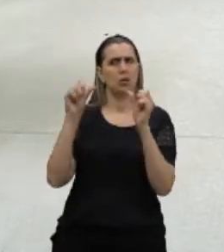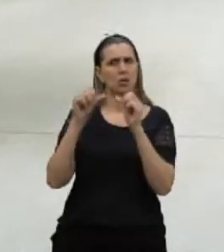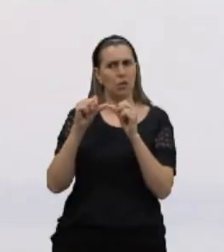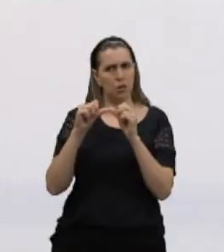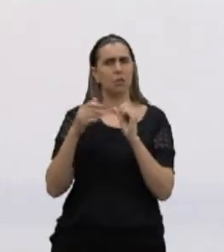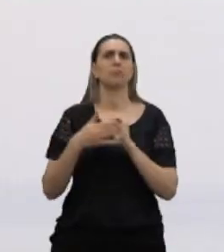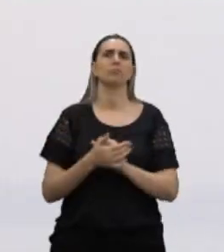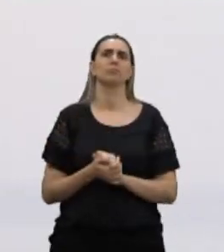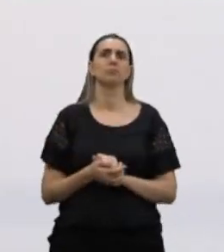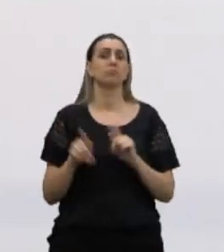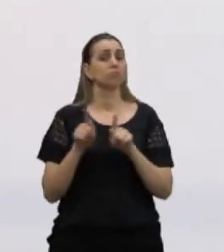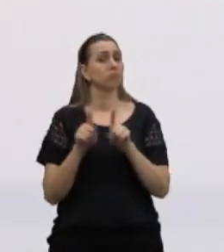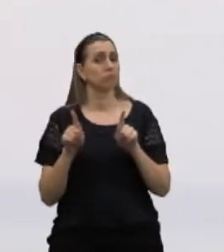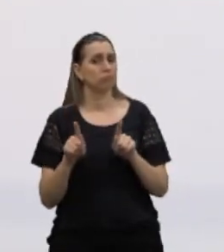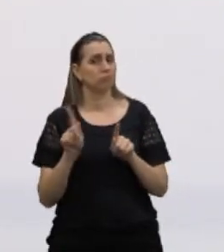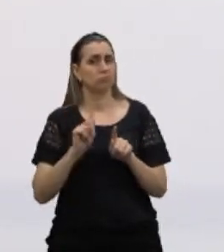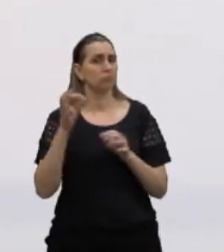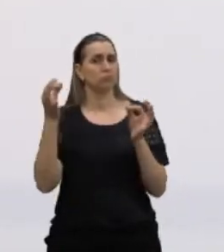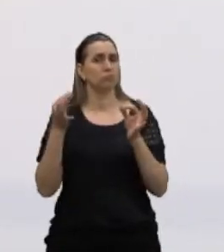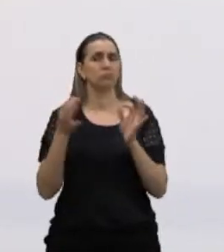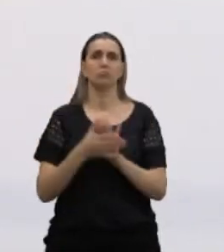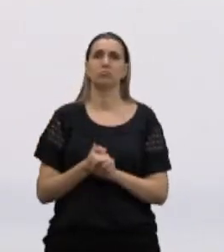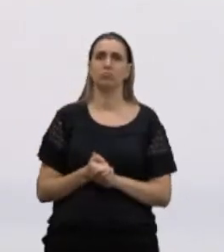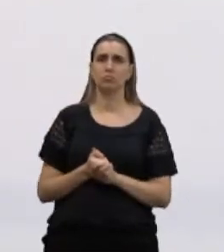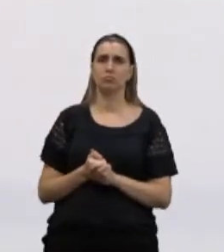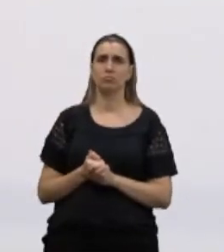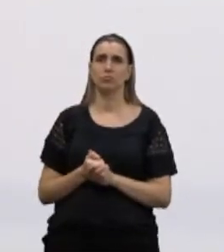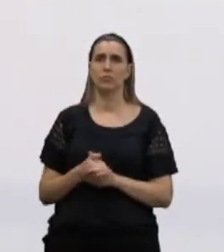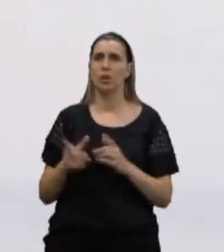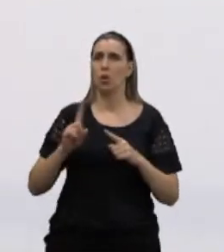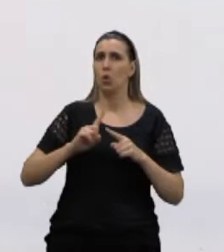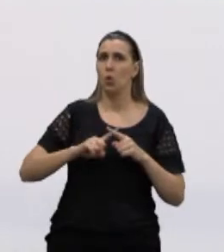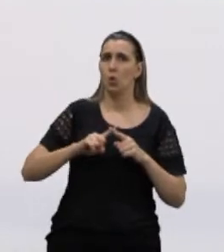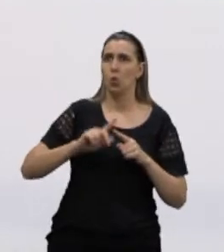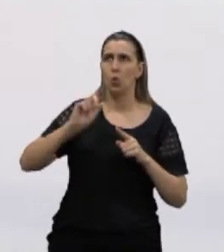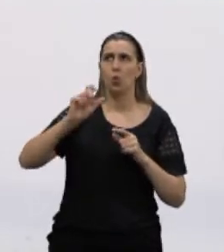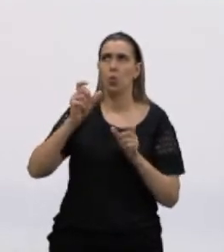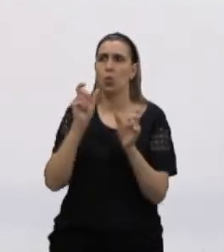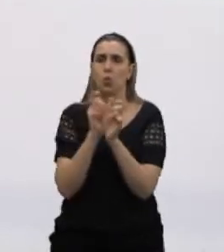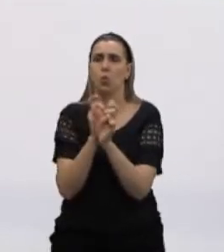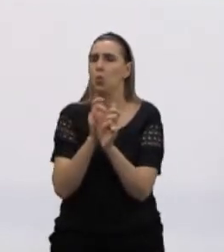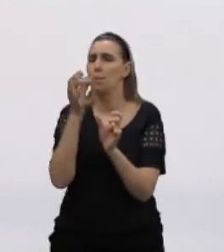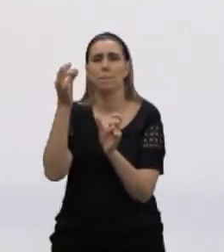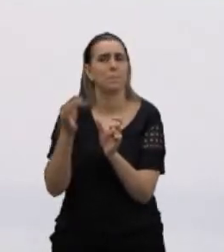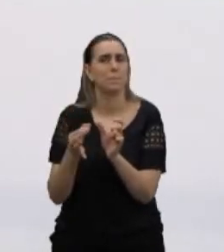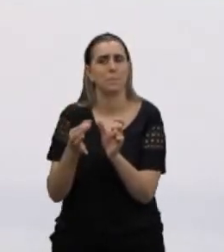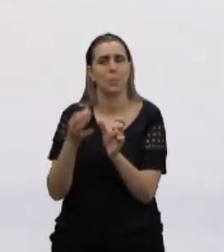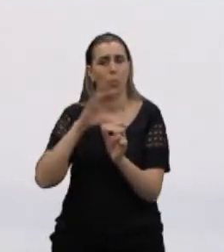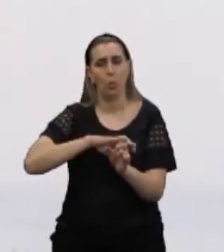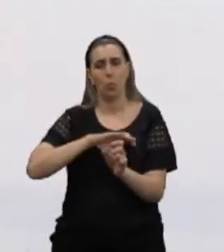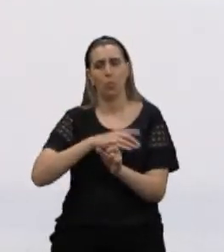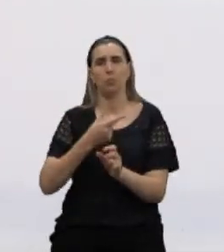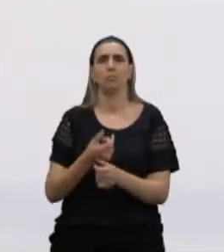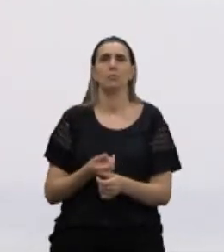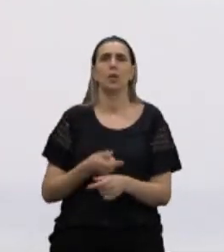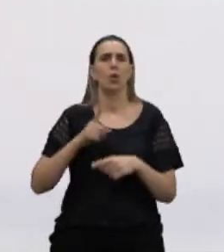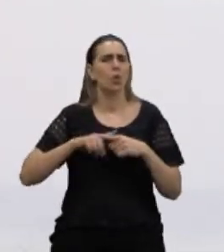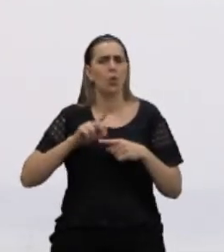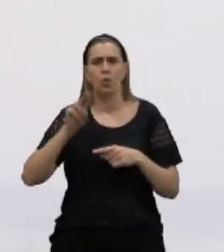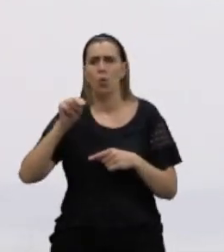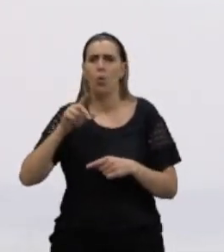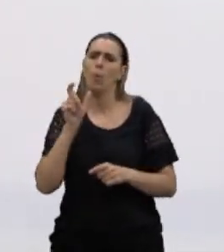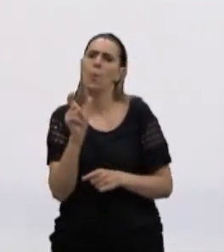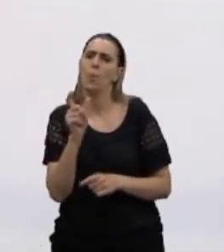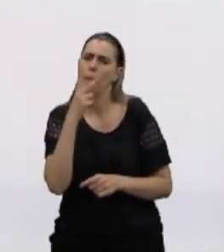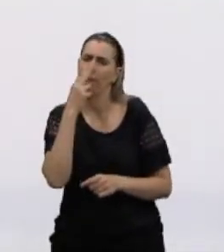simetria, mas ela não é perfeita. Porque na não existe um sinônimo perfeito em português. Porque nunca uma